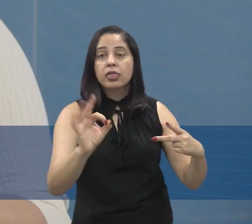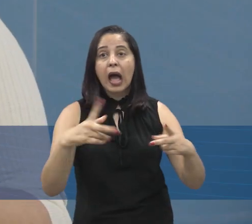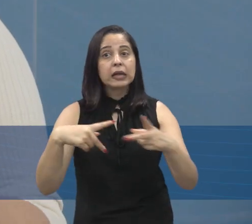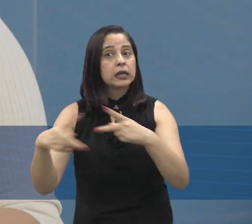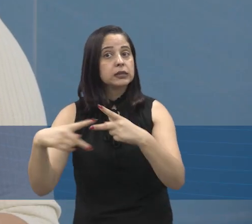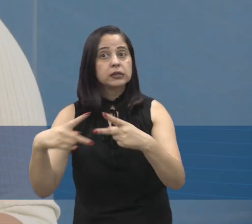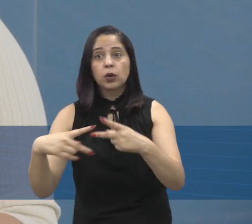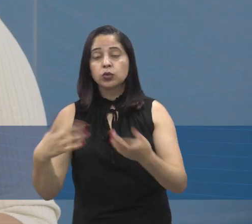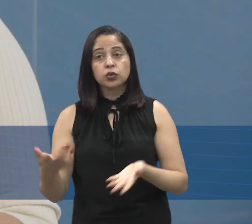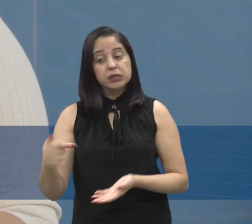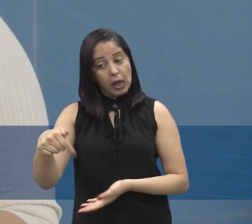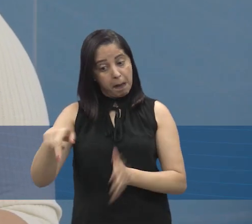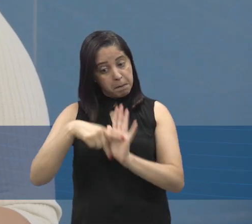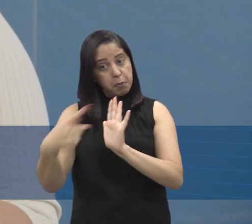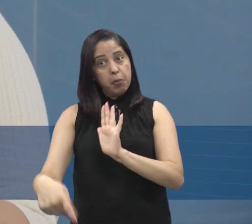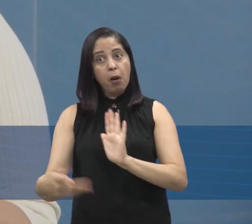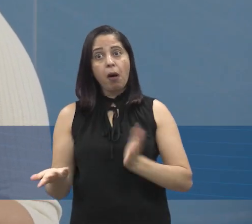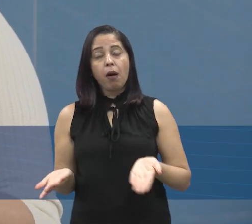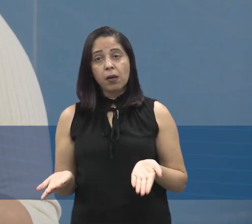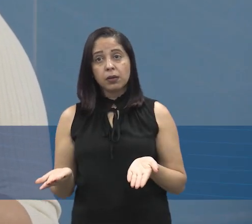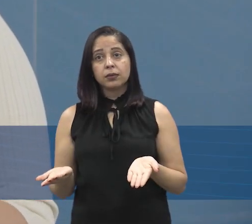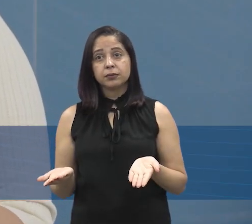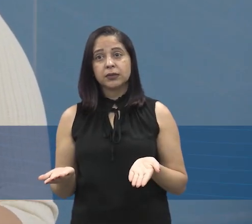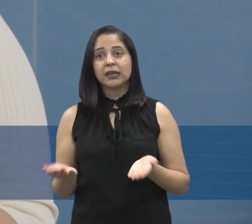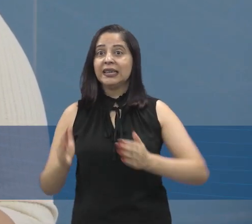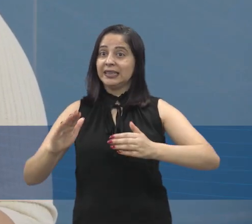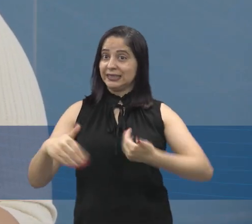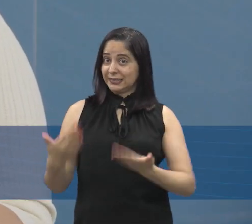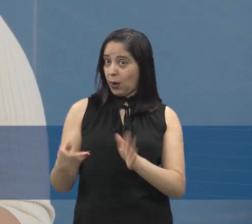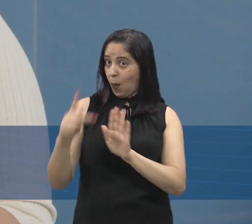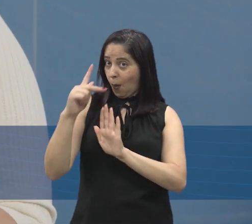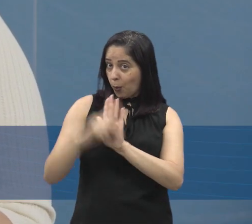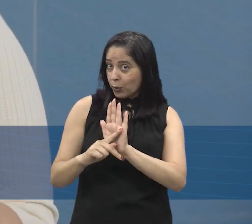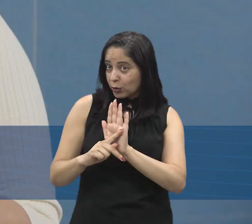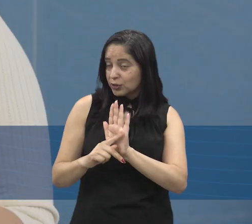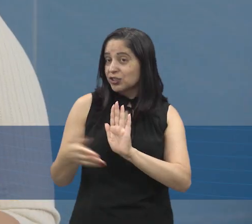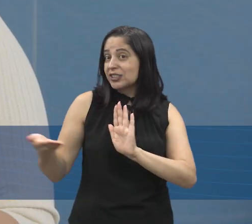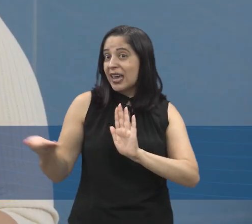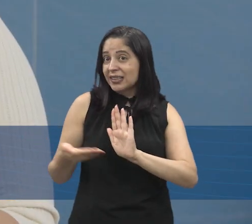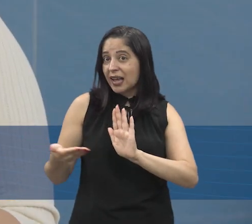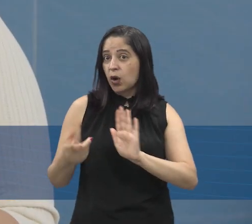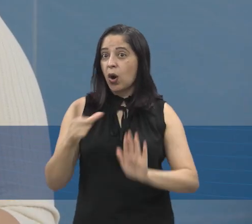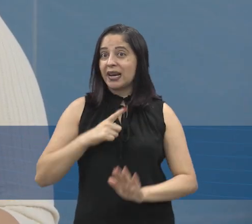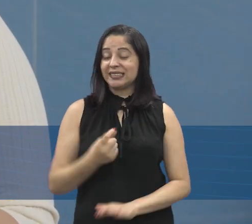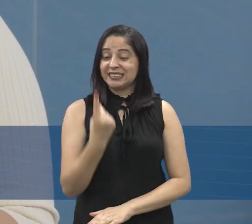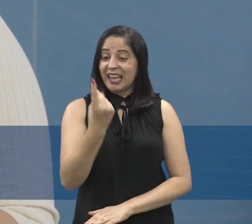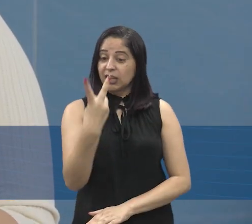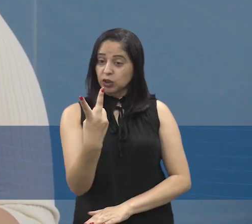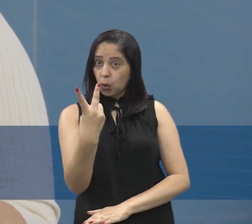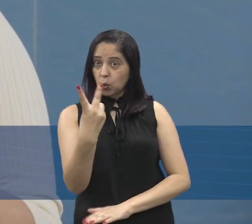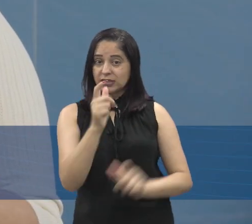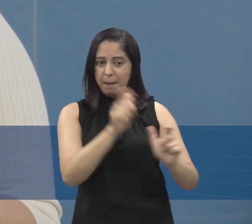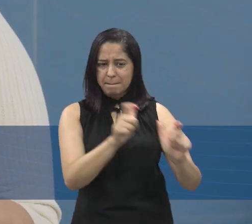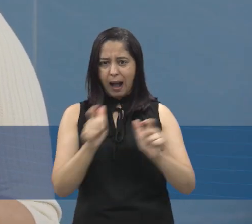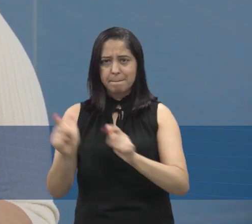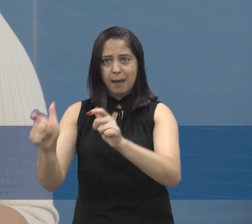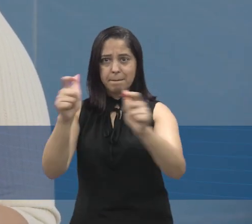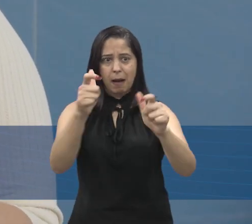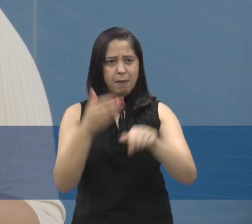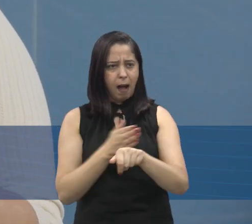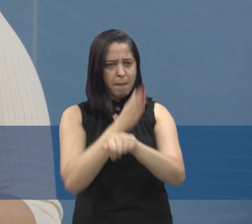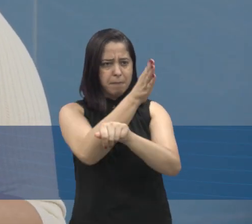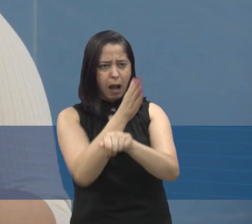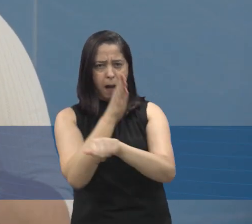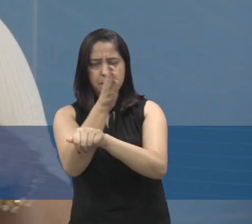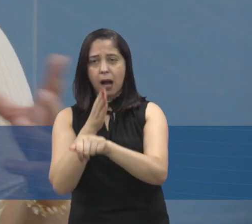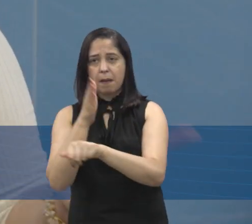naturais, culturais que nós temos. Então, o programa hoje, ele tem 12 roteiros estabelecidos. Quando é